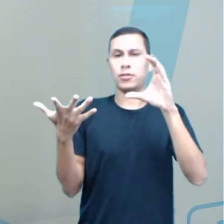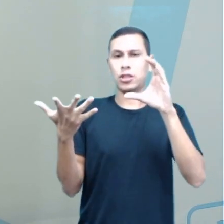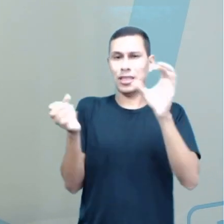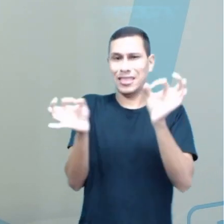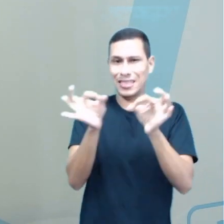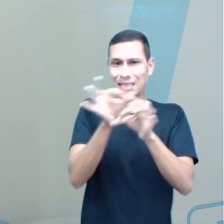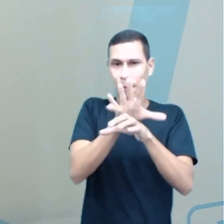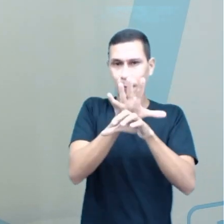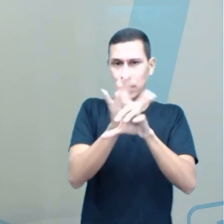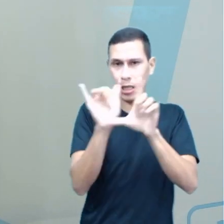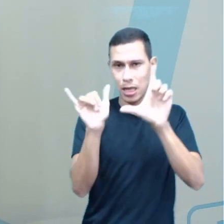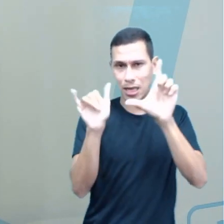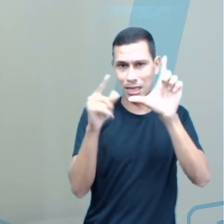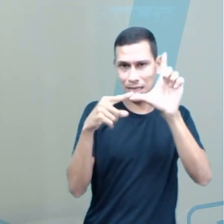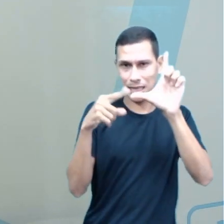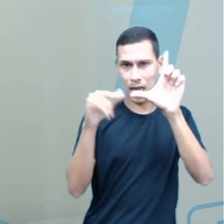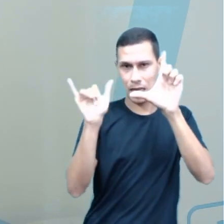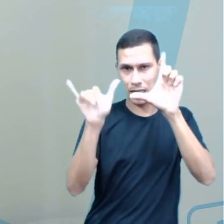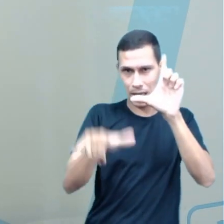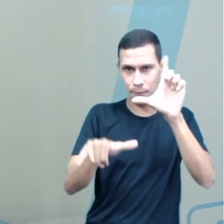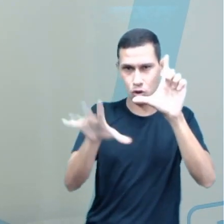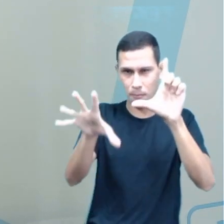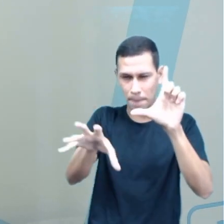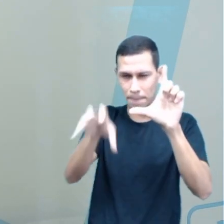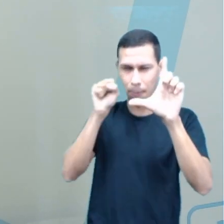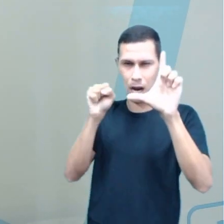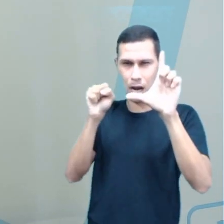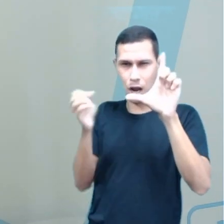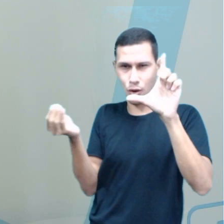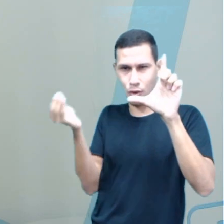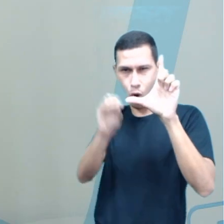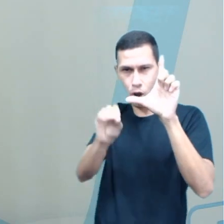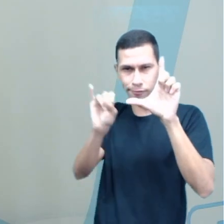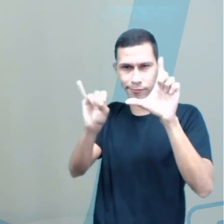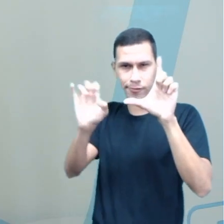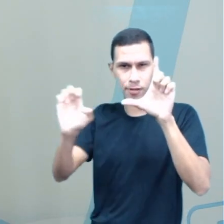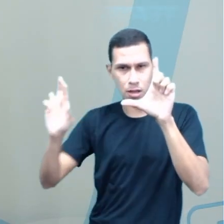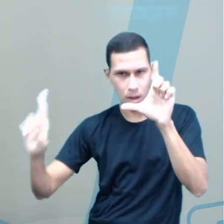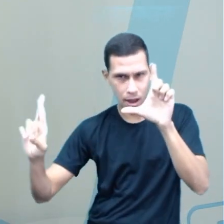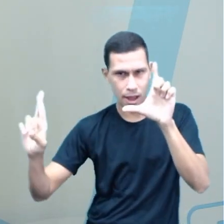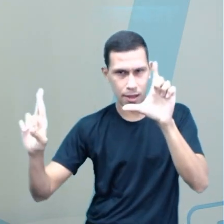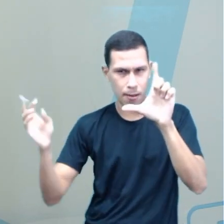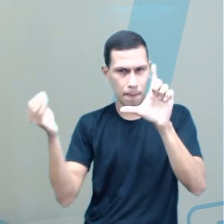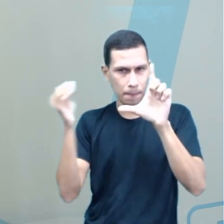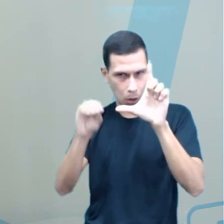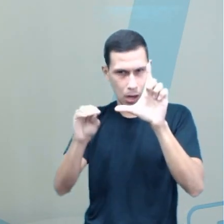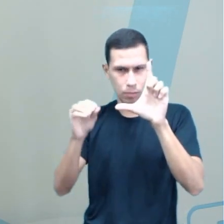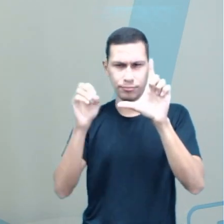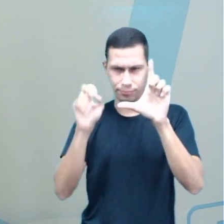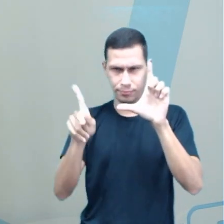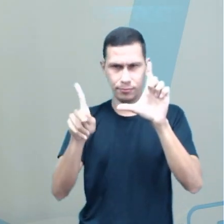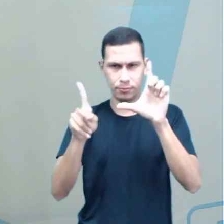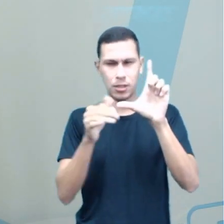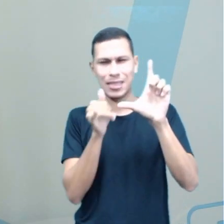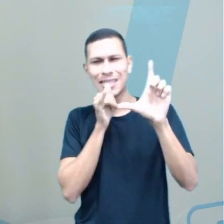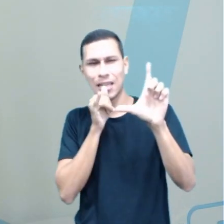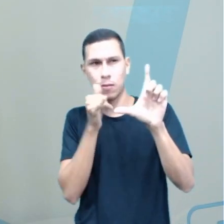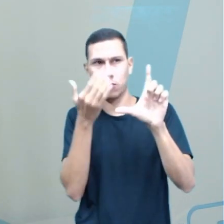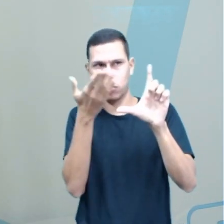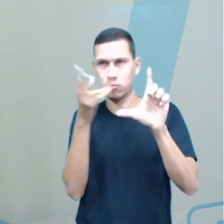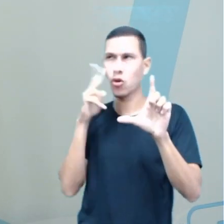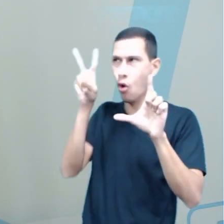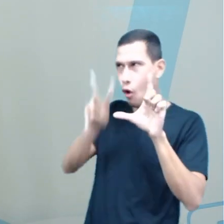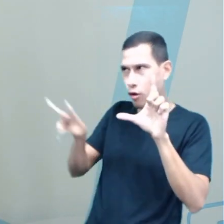vai tirar o Y e colocar IER, certo? Temos aqui, ó, IER, certo? Por exemplo,